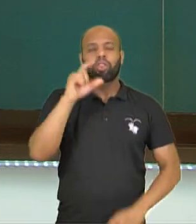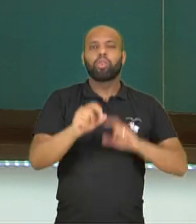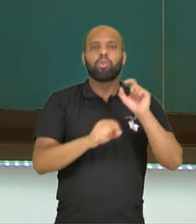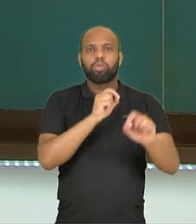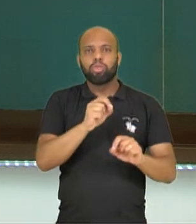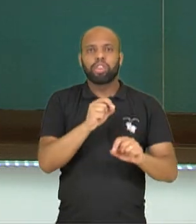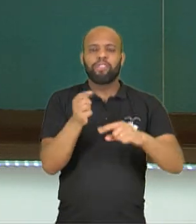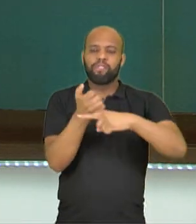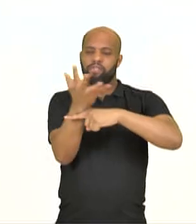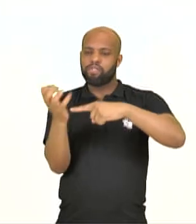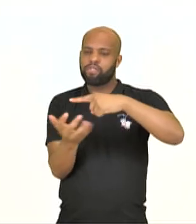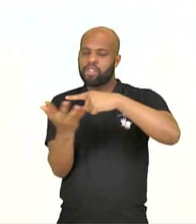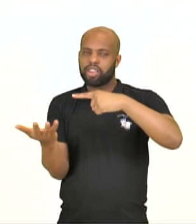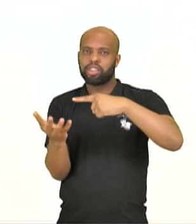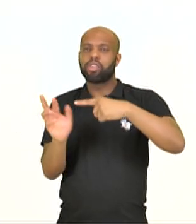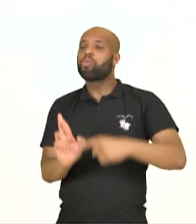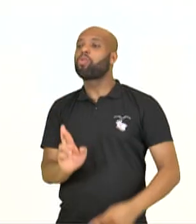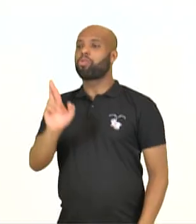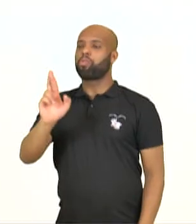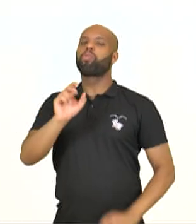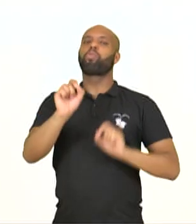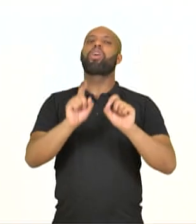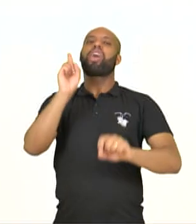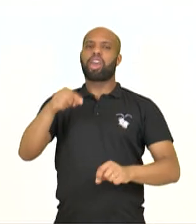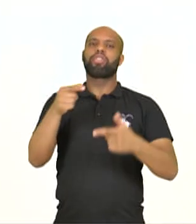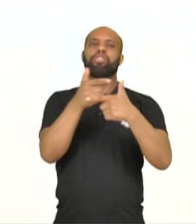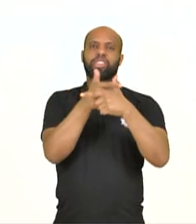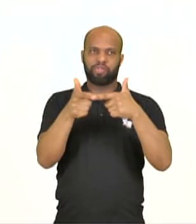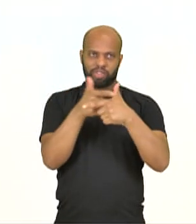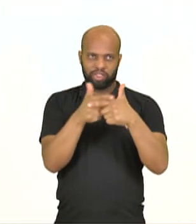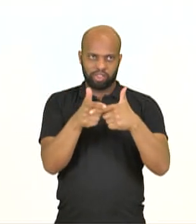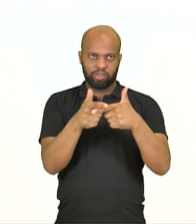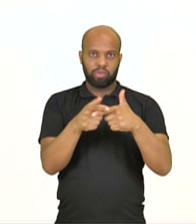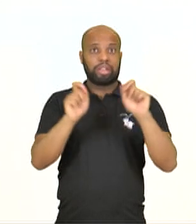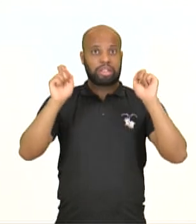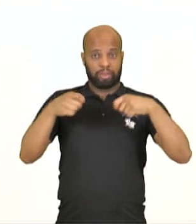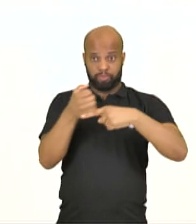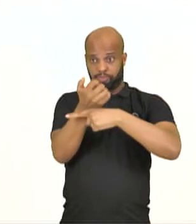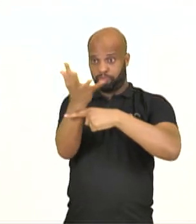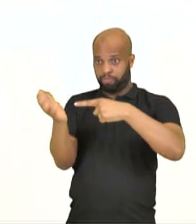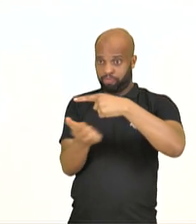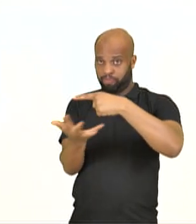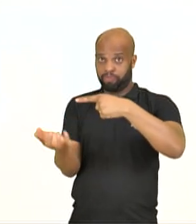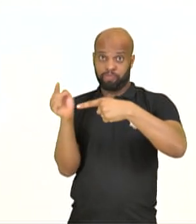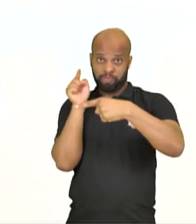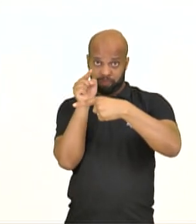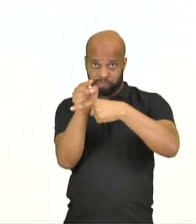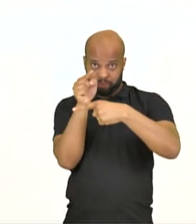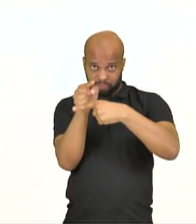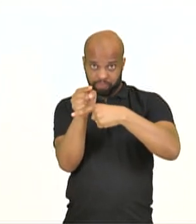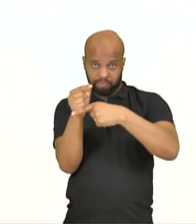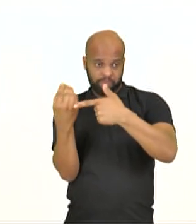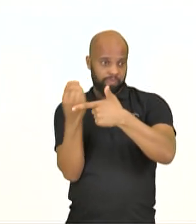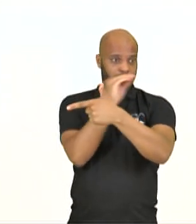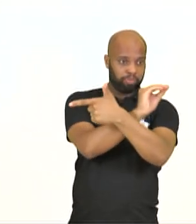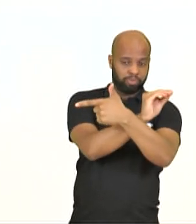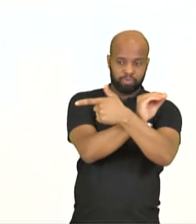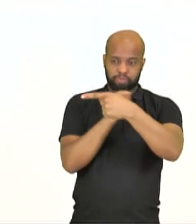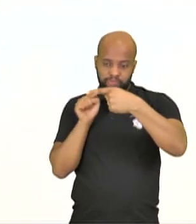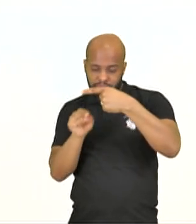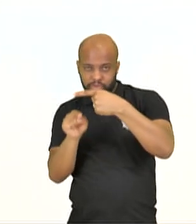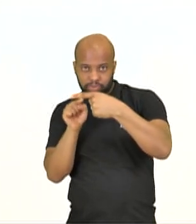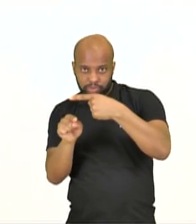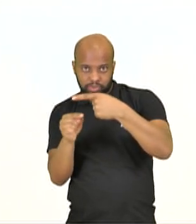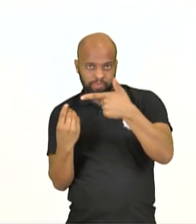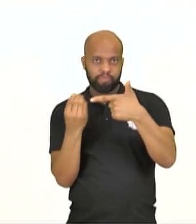uma divisão, um quociente. Então, basta você dividir o numerador pelo denominador e você tem a representação decimal